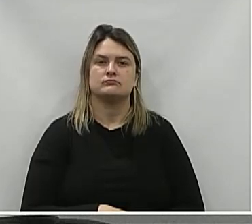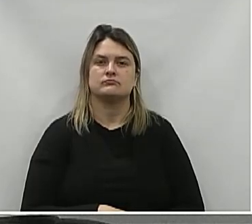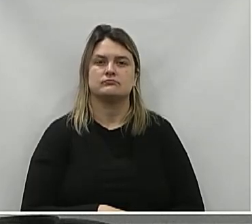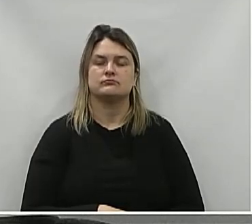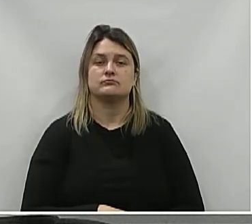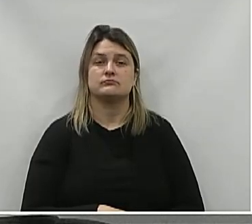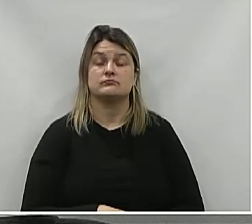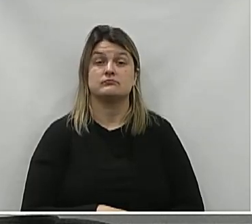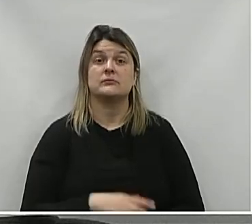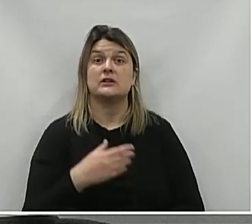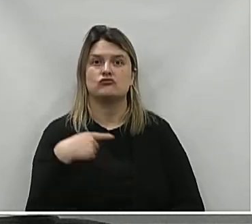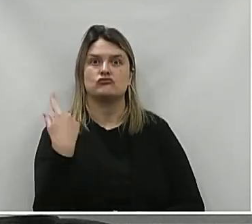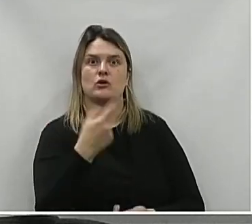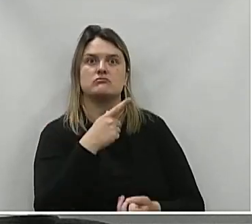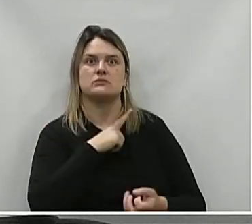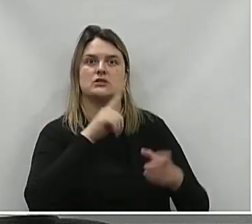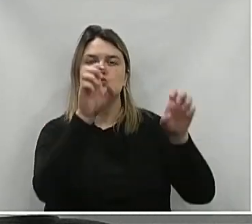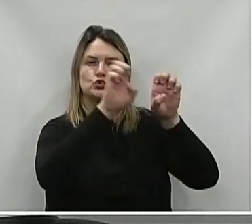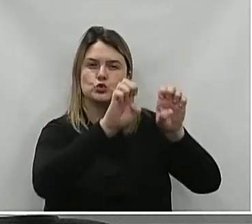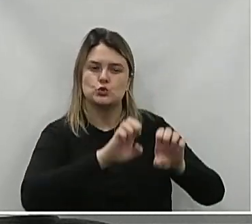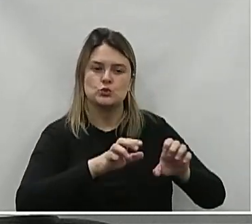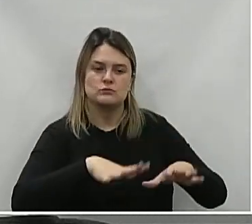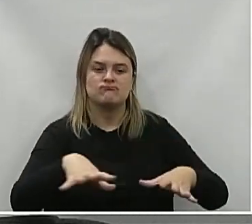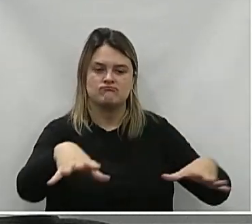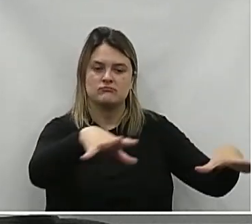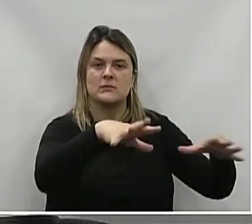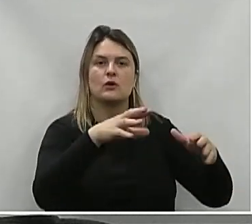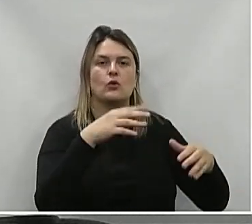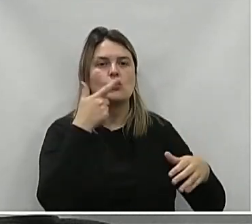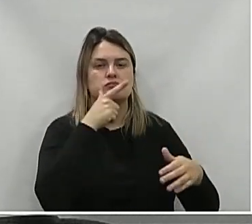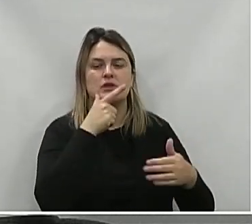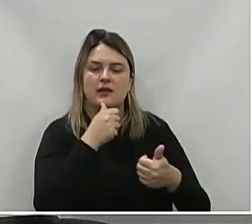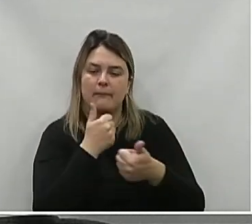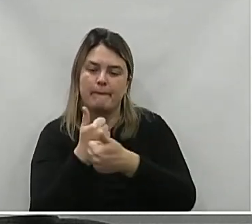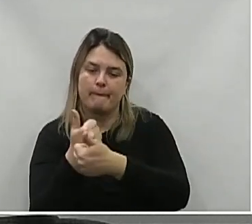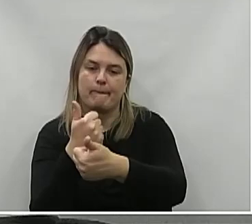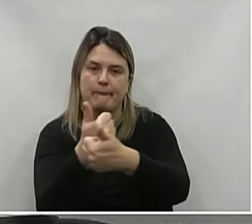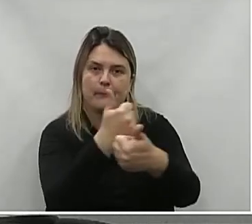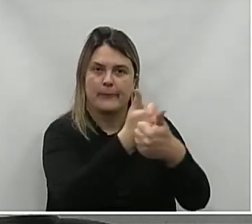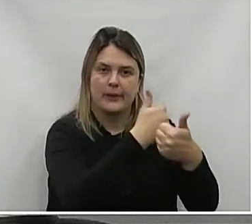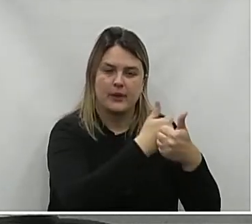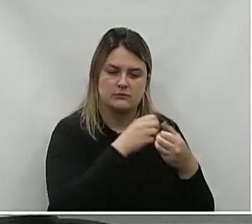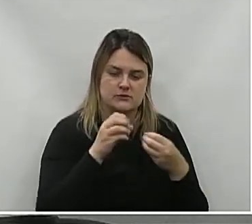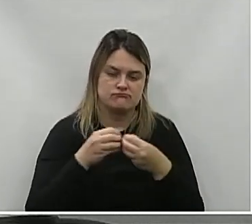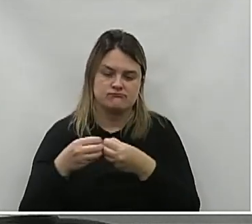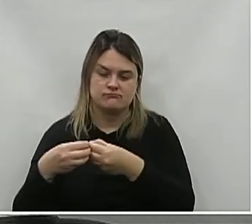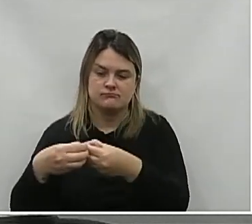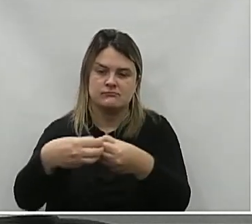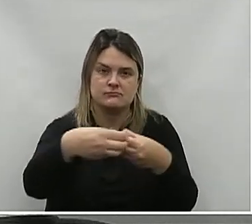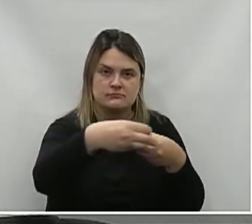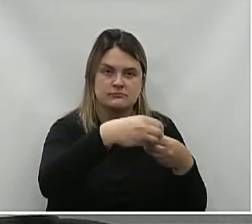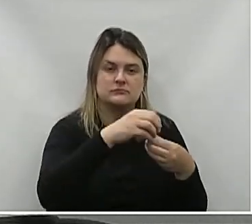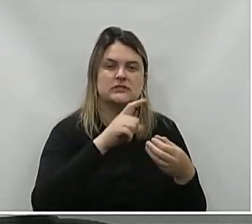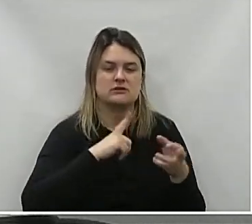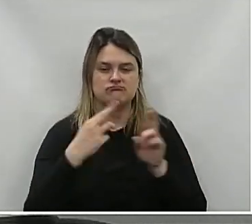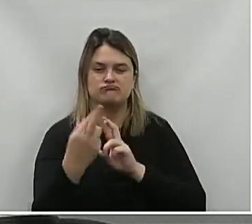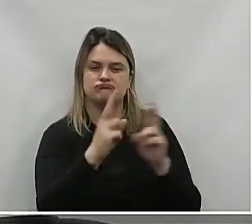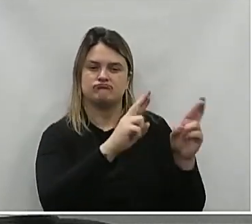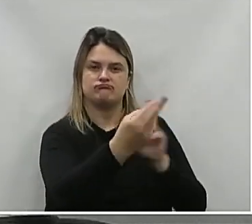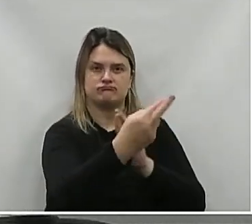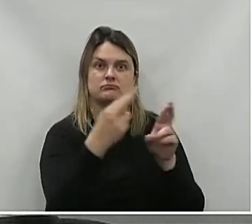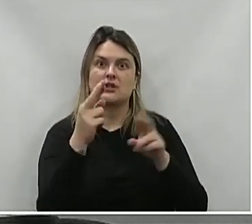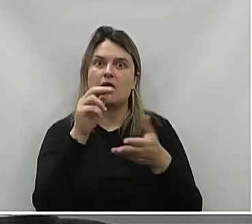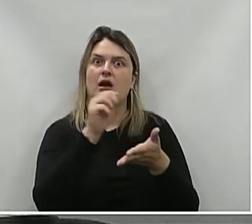E com essa estrutura a gente consegue se aproximar um pouco mais dos municípios, né? E ter essa relação de produção um pouco